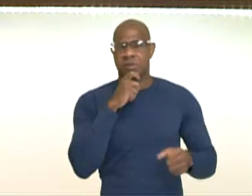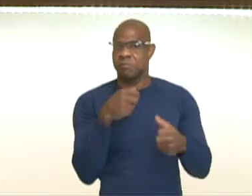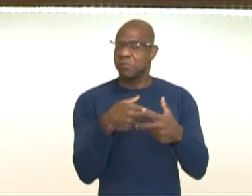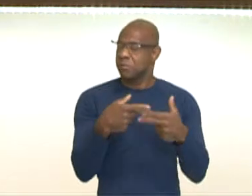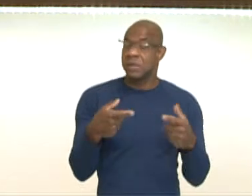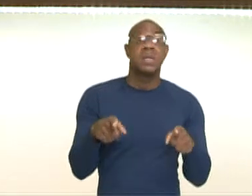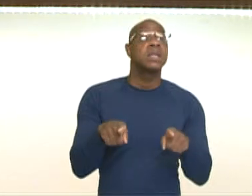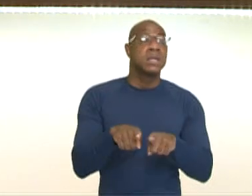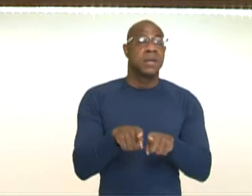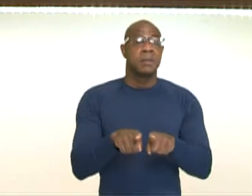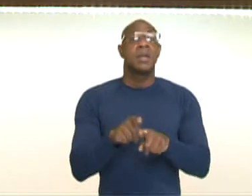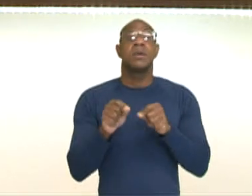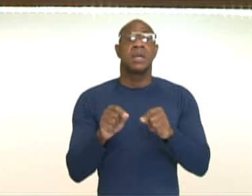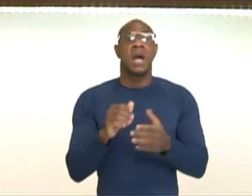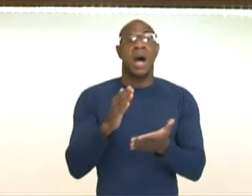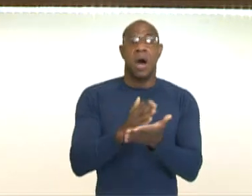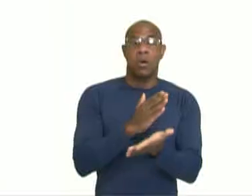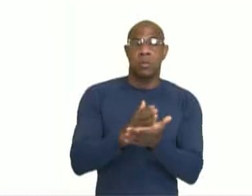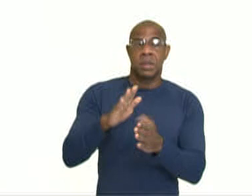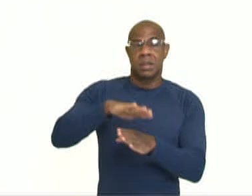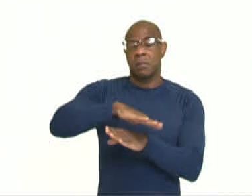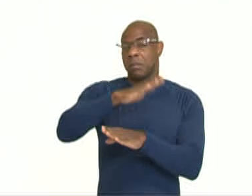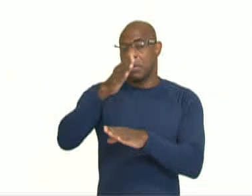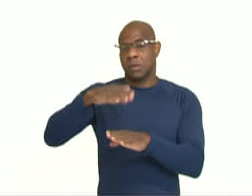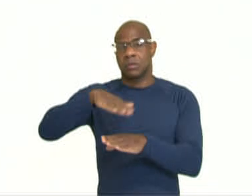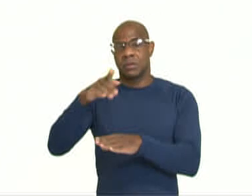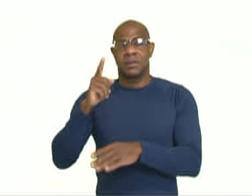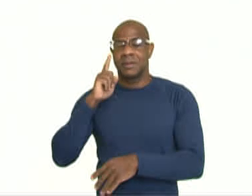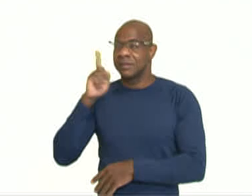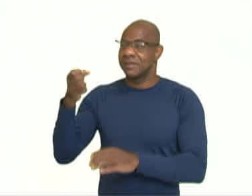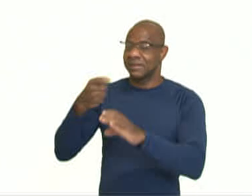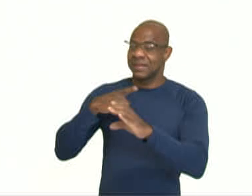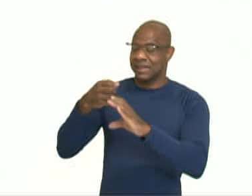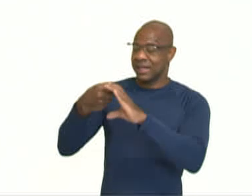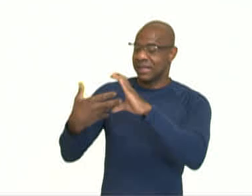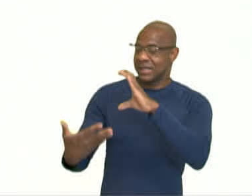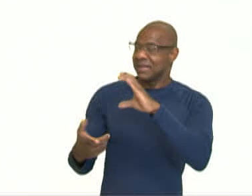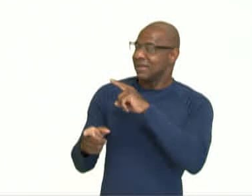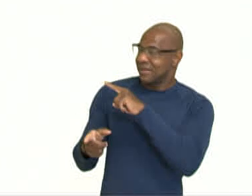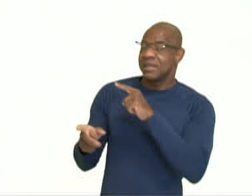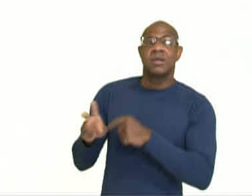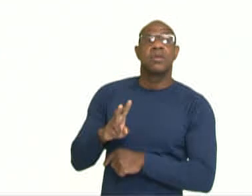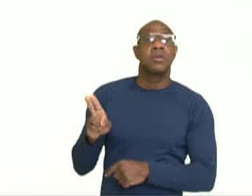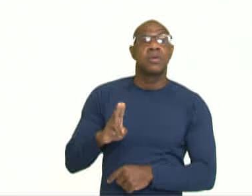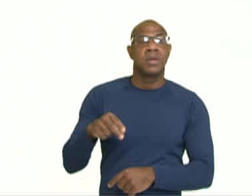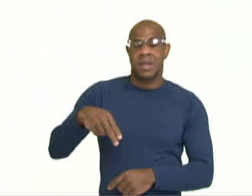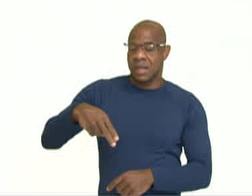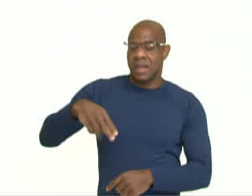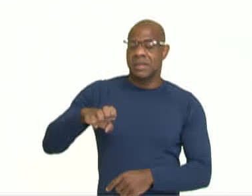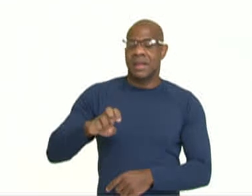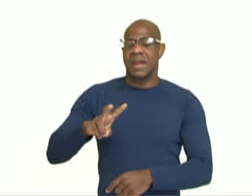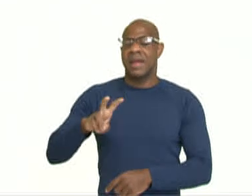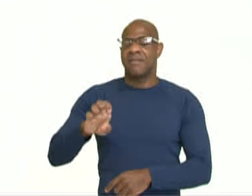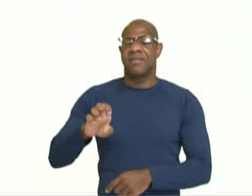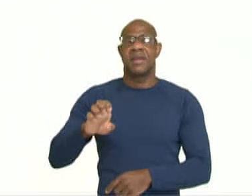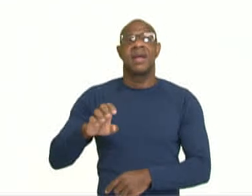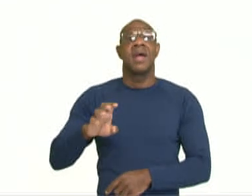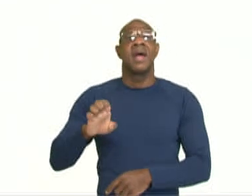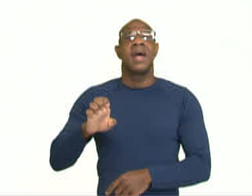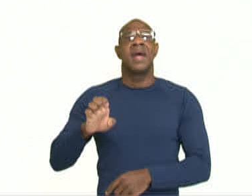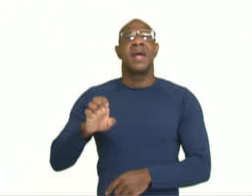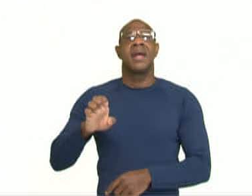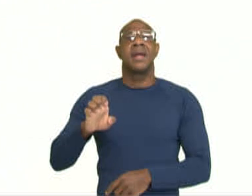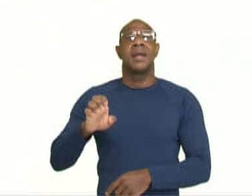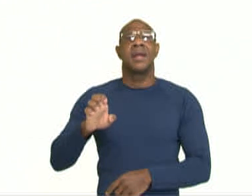ou ainda algumas montanhas que você percebe com essas características que possuem a chamada neve eterna. Quando olhamos